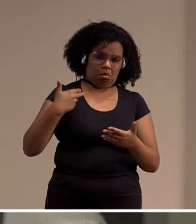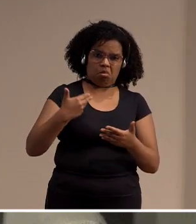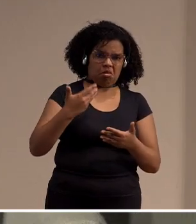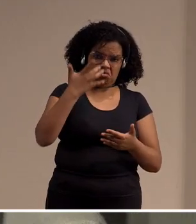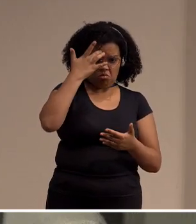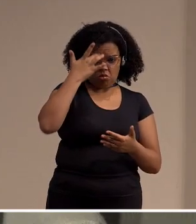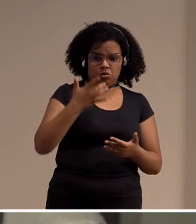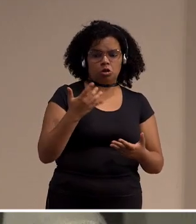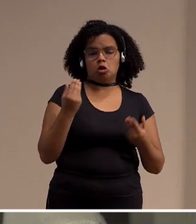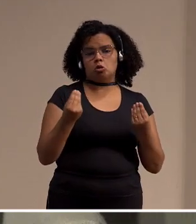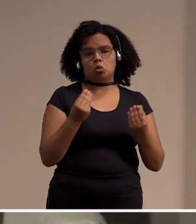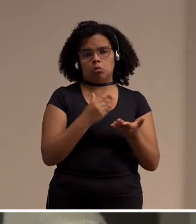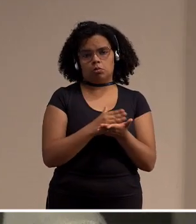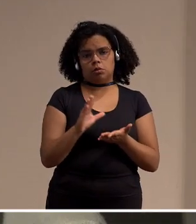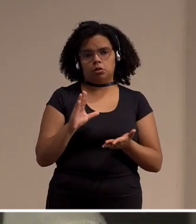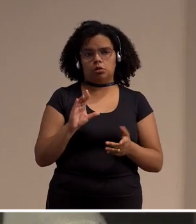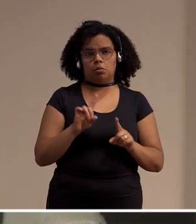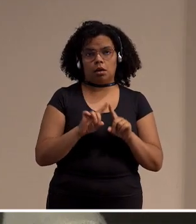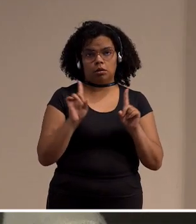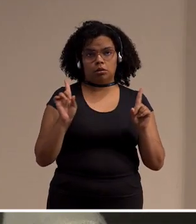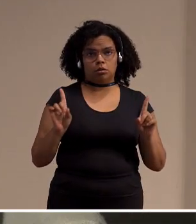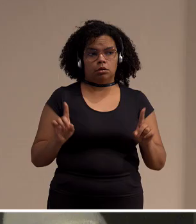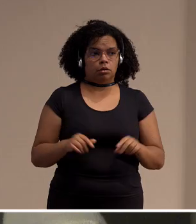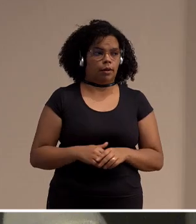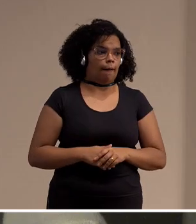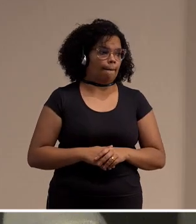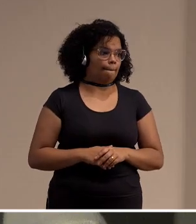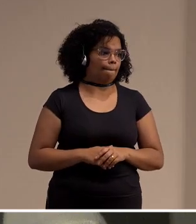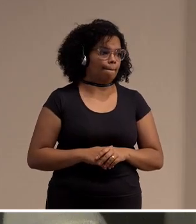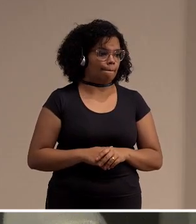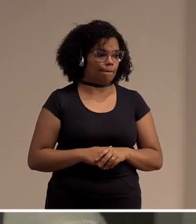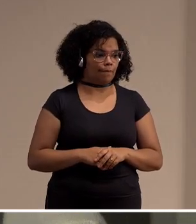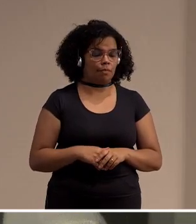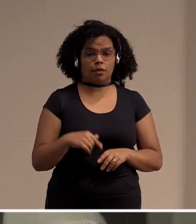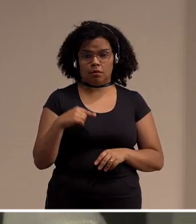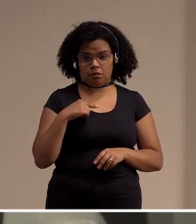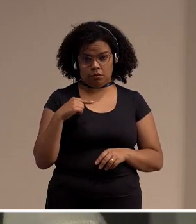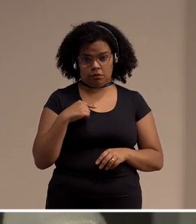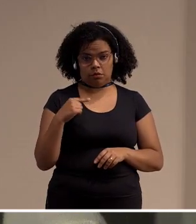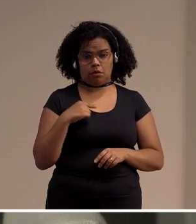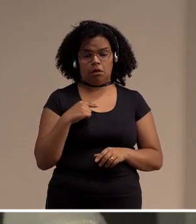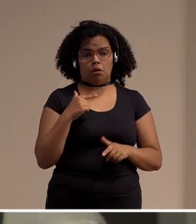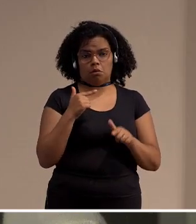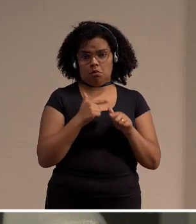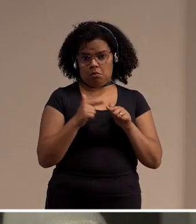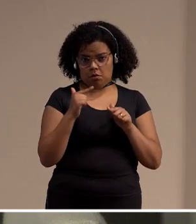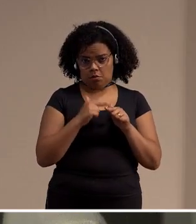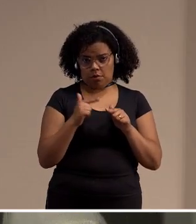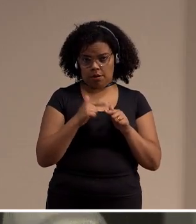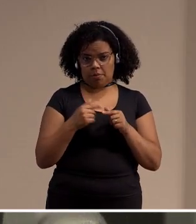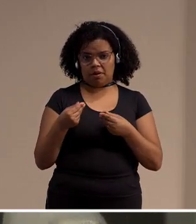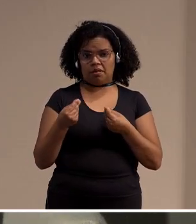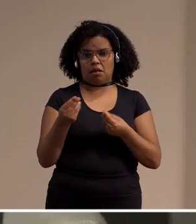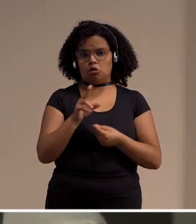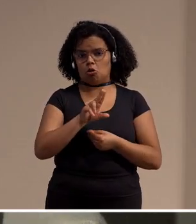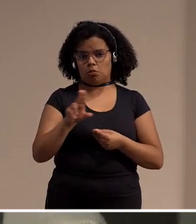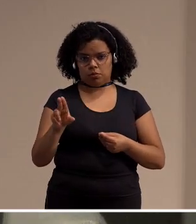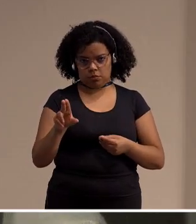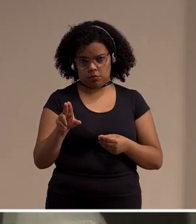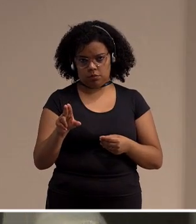vem exatamente, mas eu tenho um problema para dar um nome para personagens. Não consigo